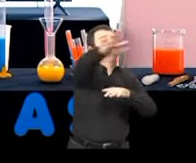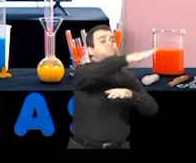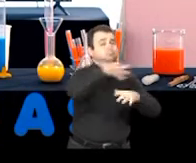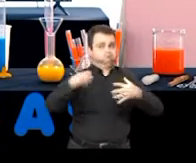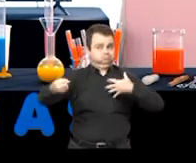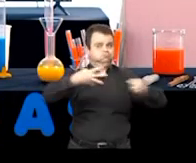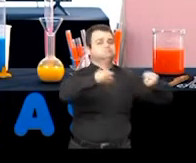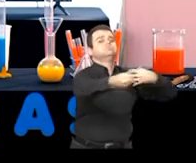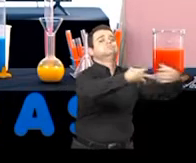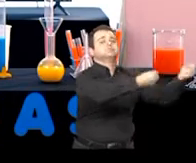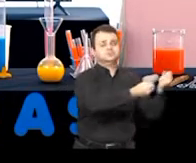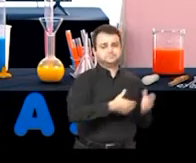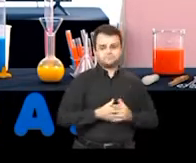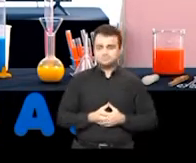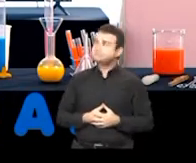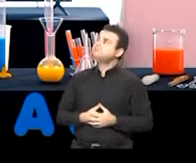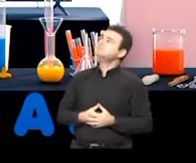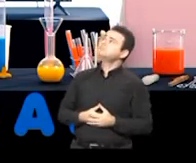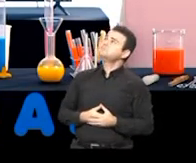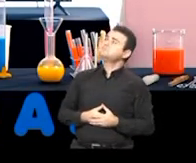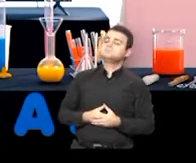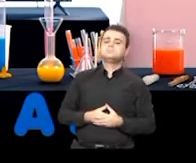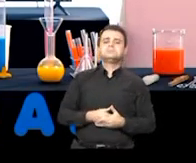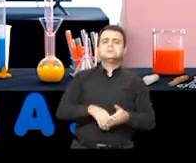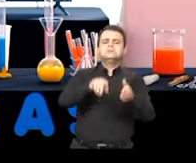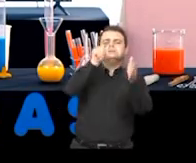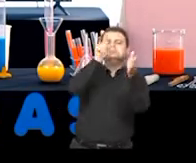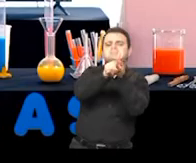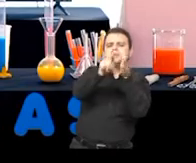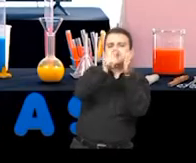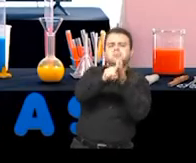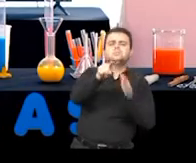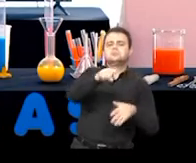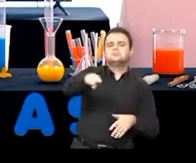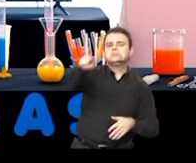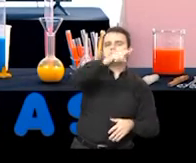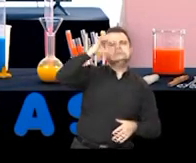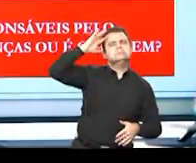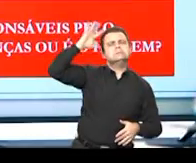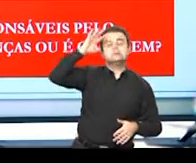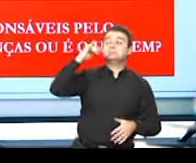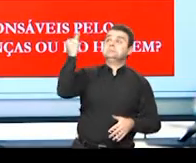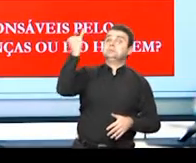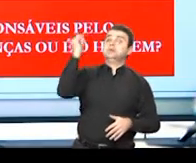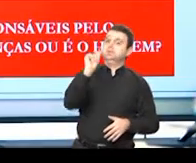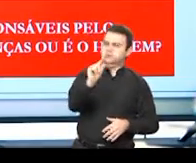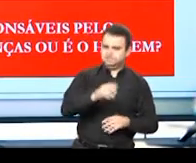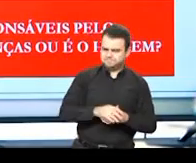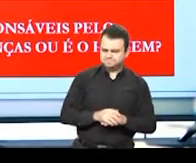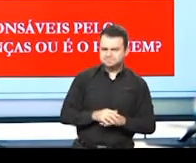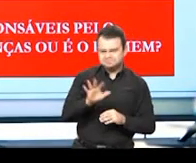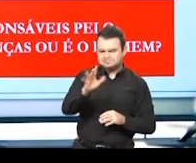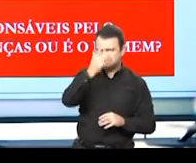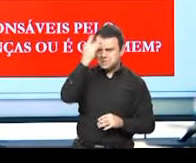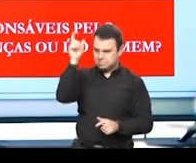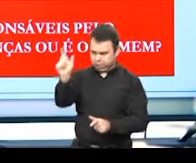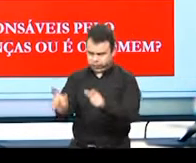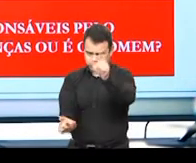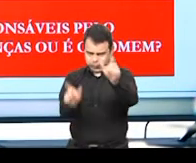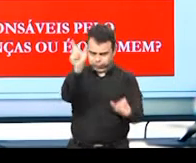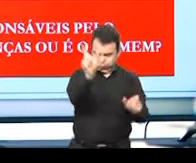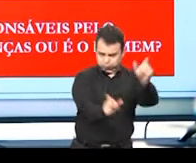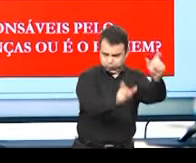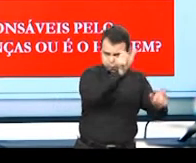sociedade. Bom, e quais são as perguntas importantes para nós pensarmos? Você acredita que o ser humano,